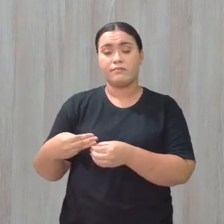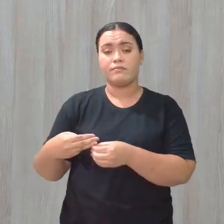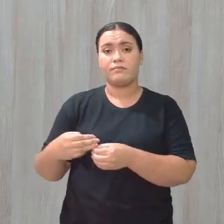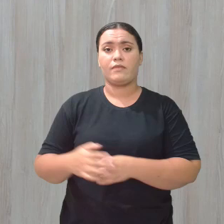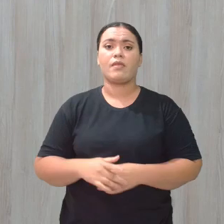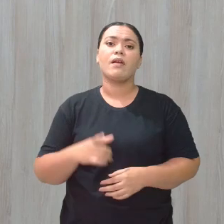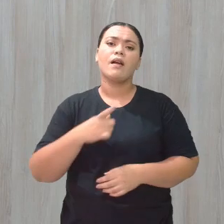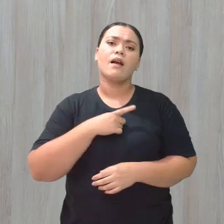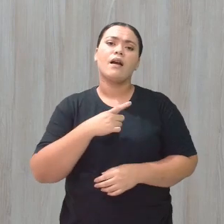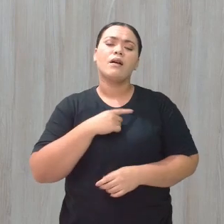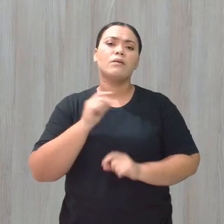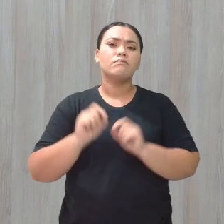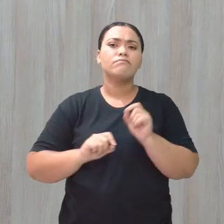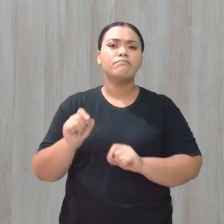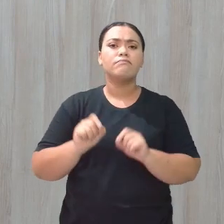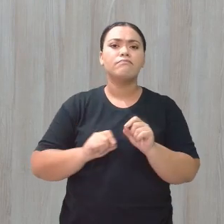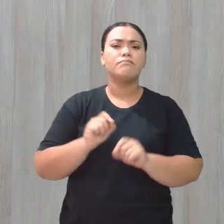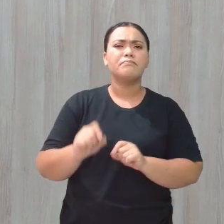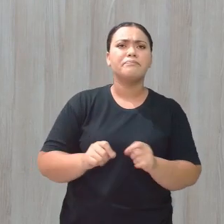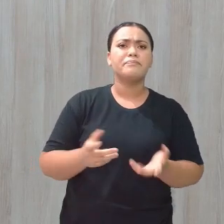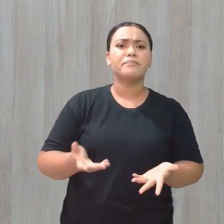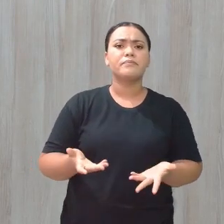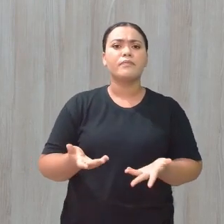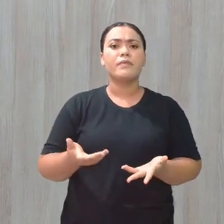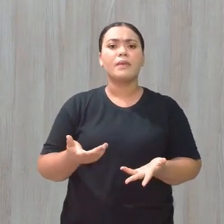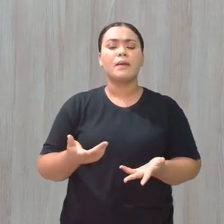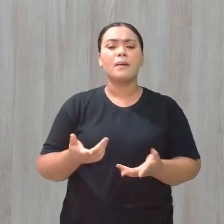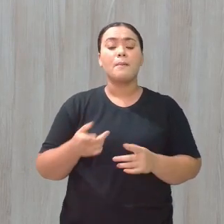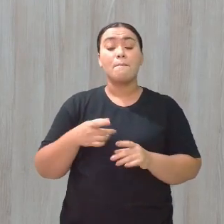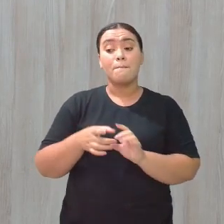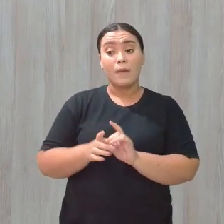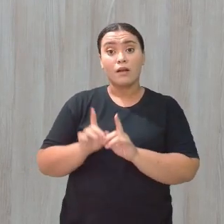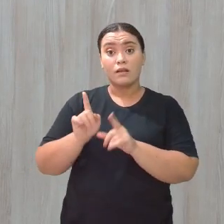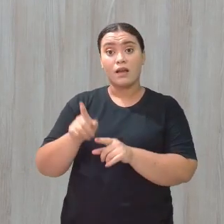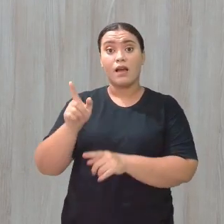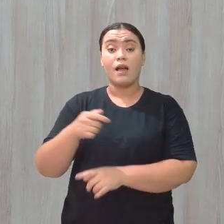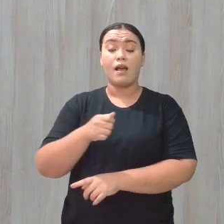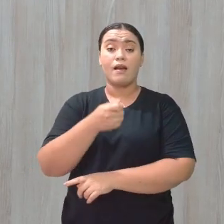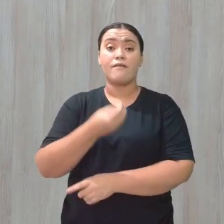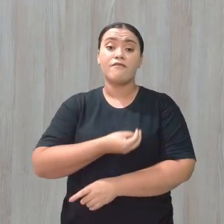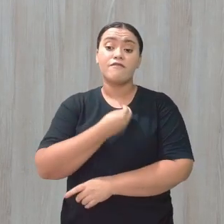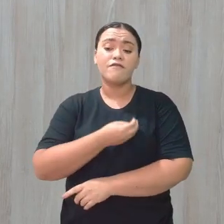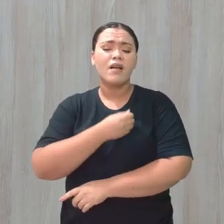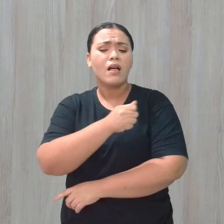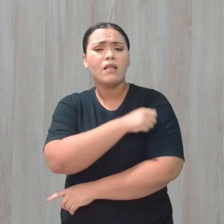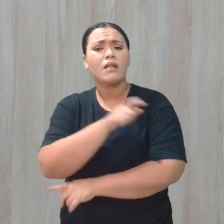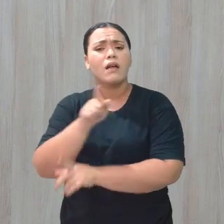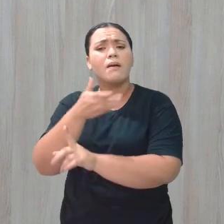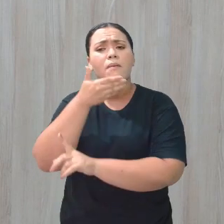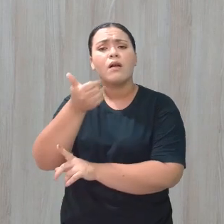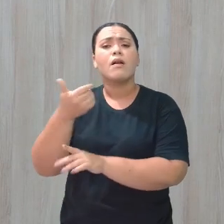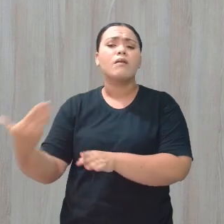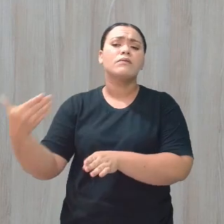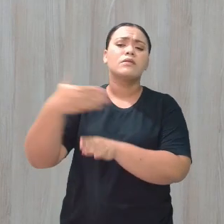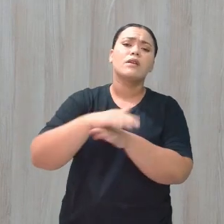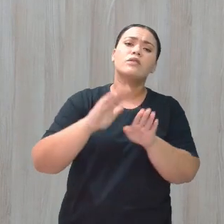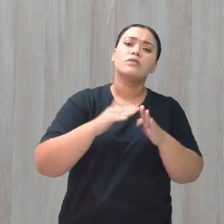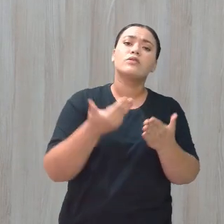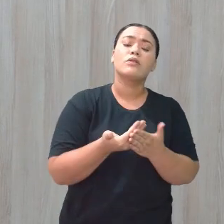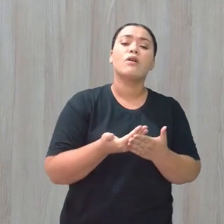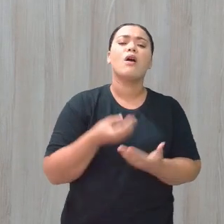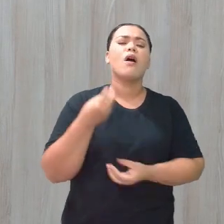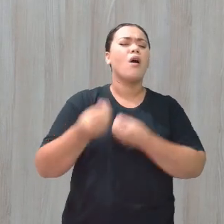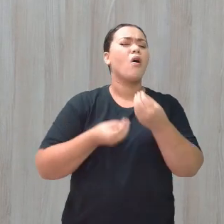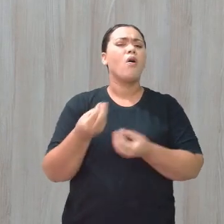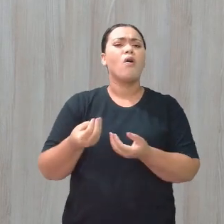que estão visando permitir que a vida desses estudantes melhore no sentido de que eles acessem a escola. Como tem sido a aplicação